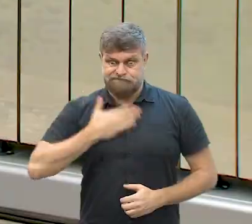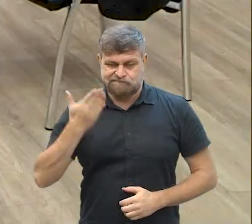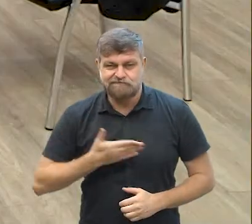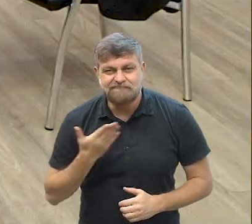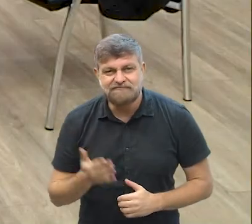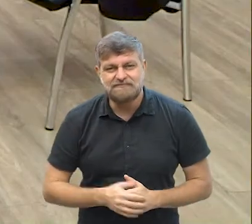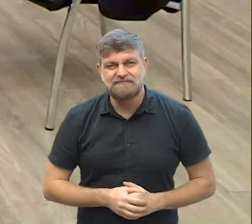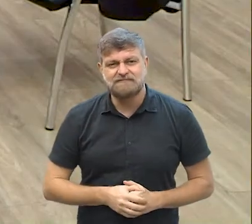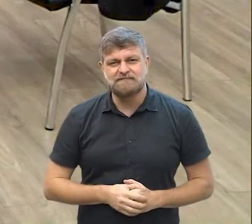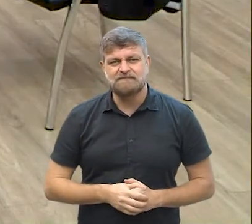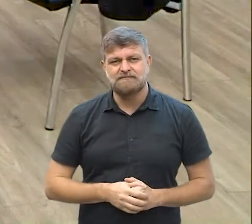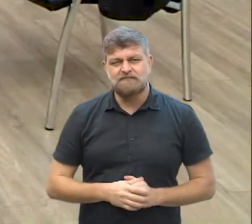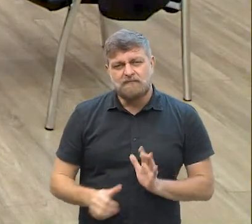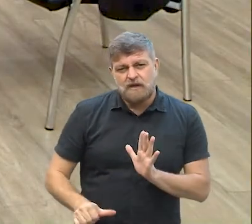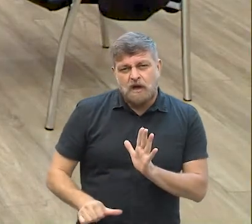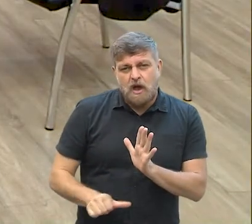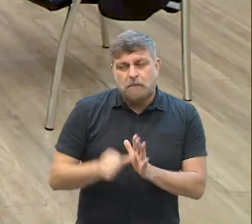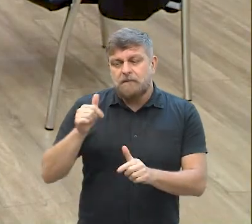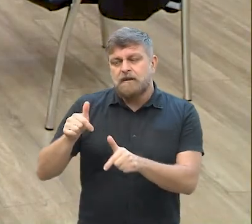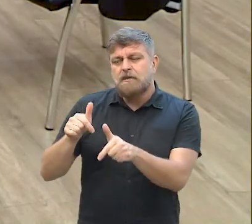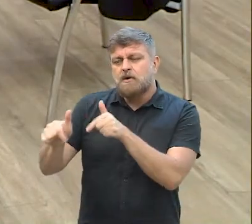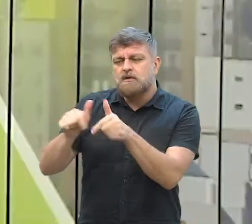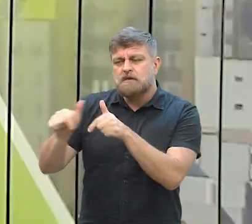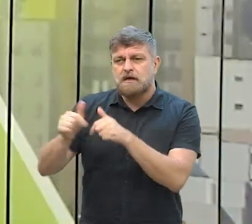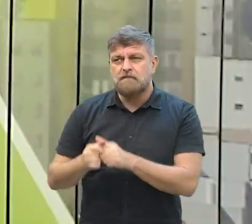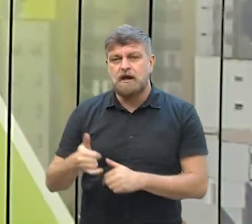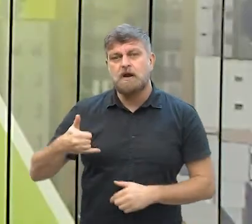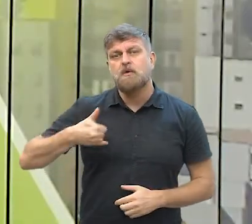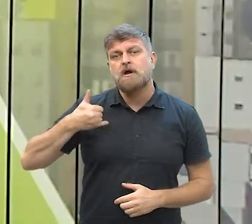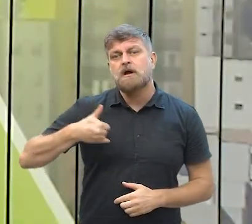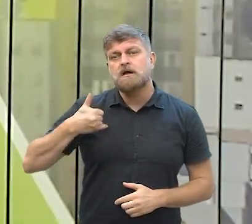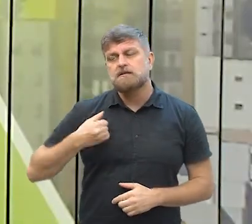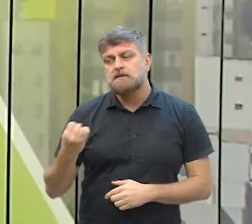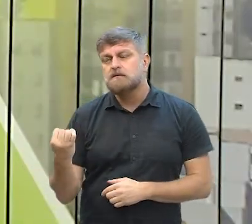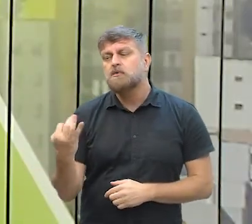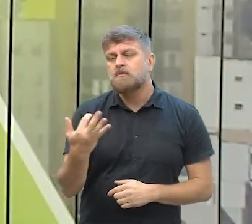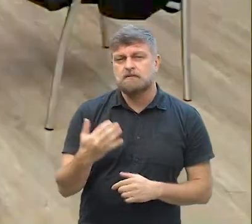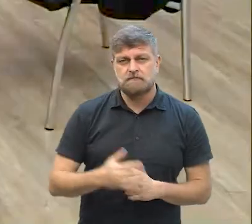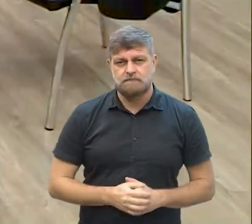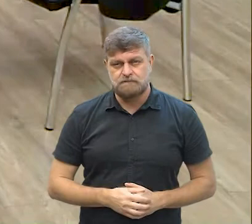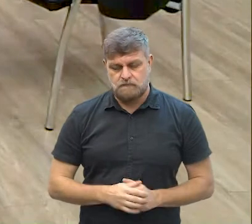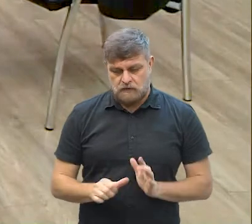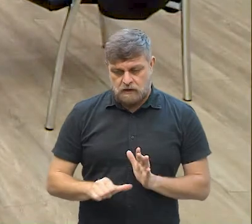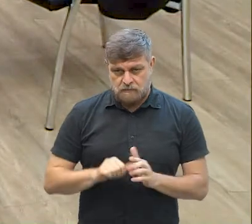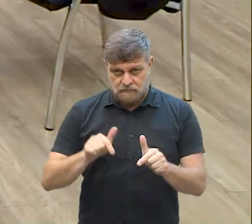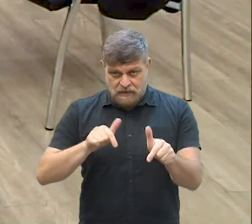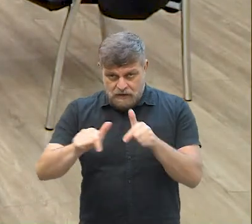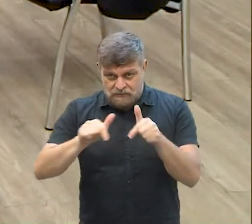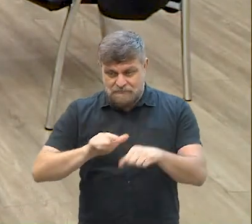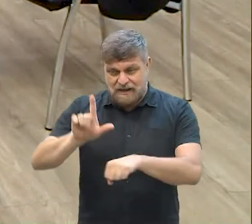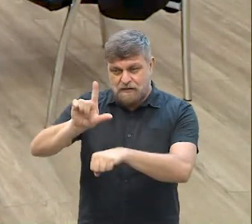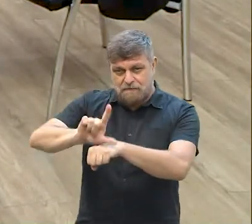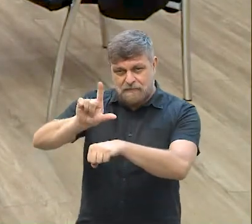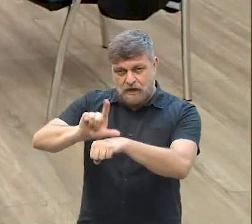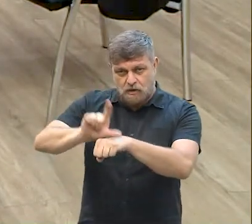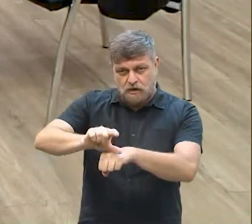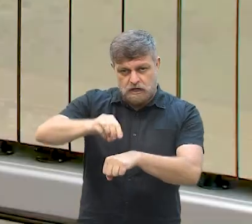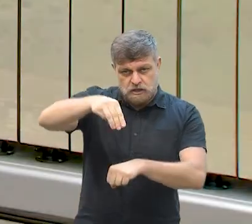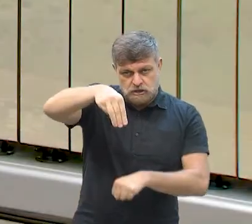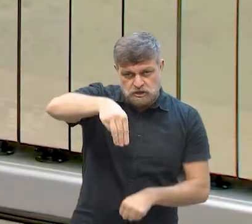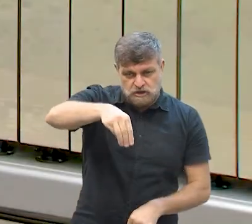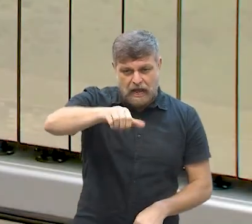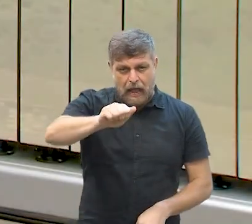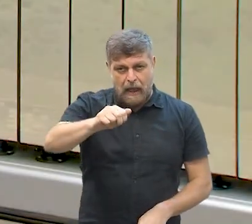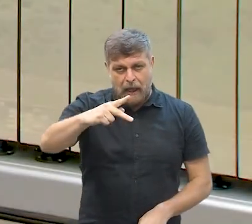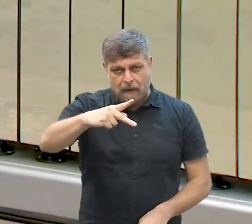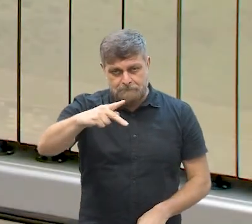né? Qual que foi o seu primeiro emprego e quantos anos você tinha? Meu primeiro emprego foi como office boy do Mapping. Não existe mais